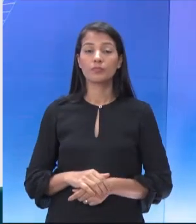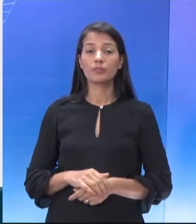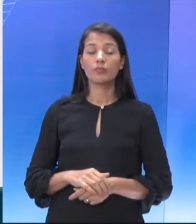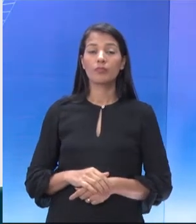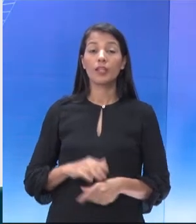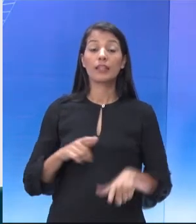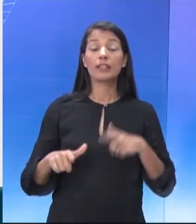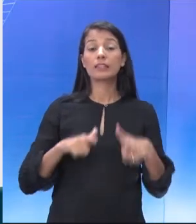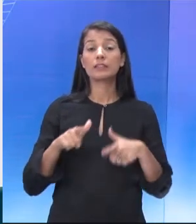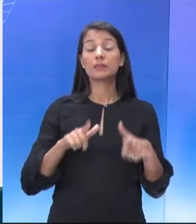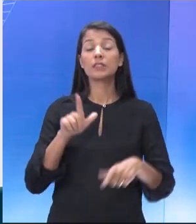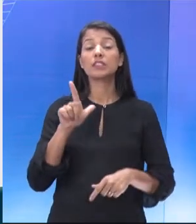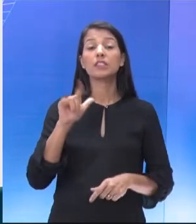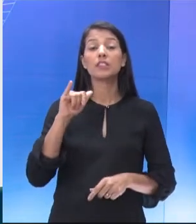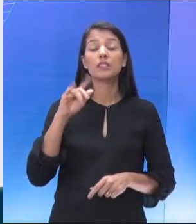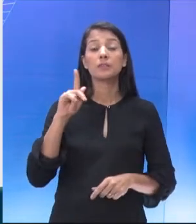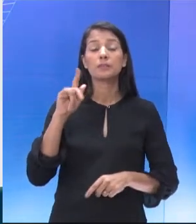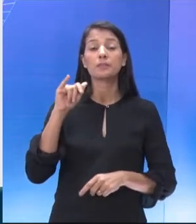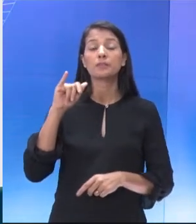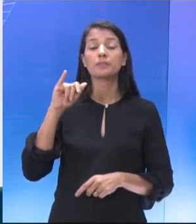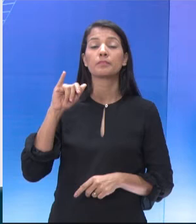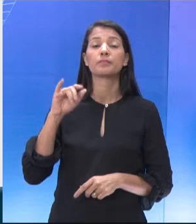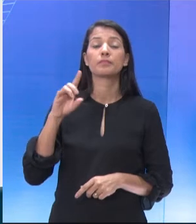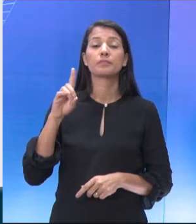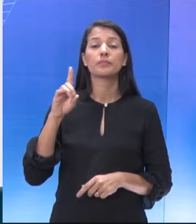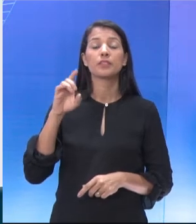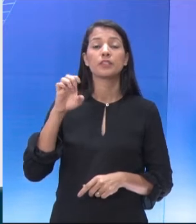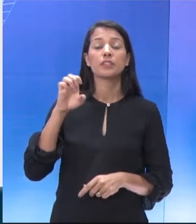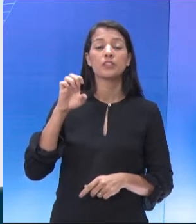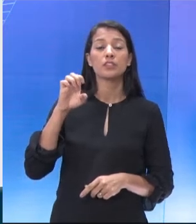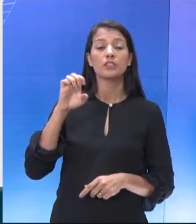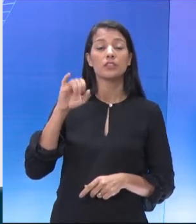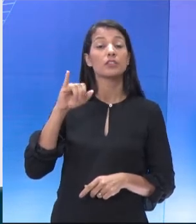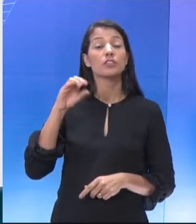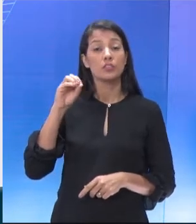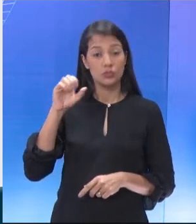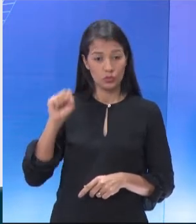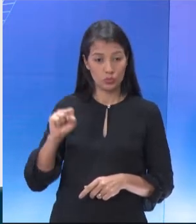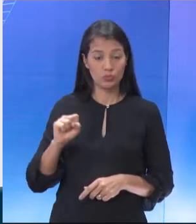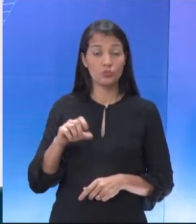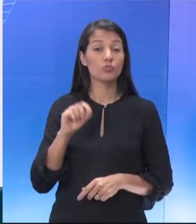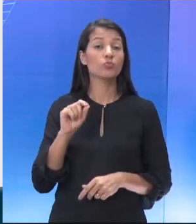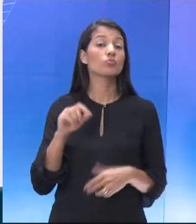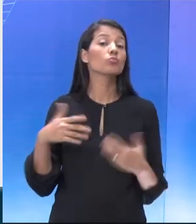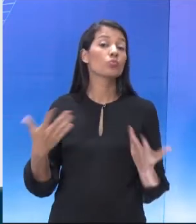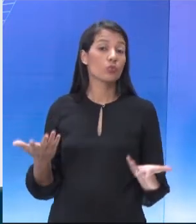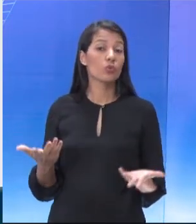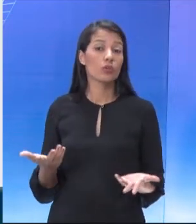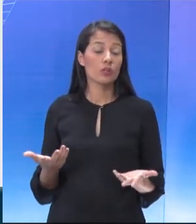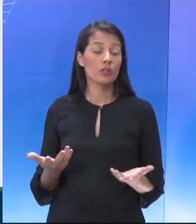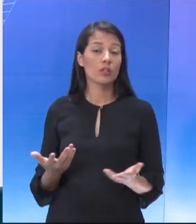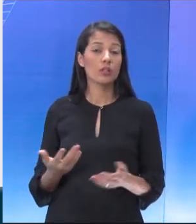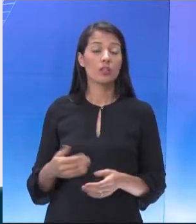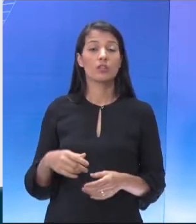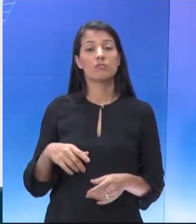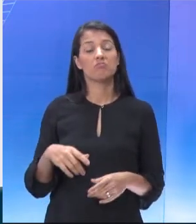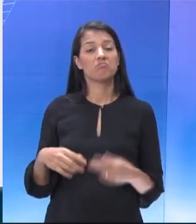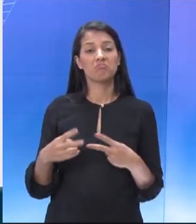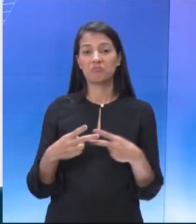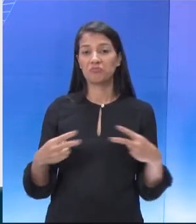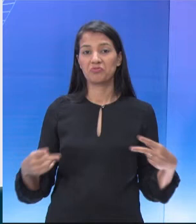Funções dos lipídios. Os lipídios desempenham aí diversas funções no corpo, principalmente